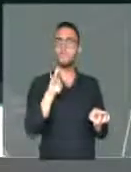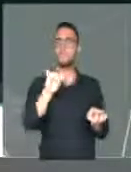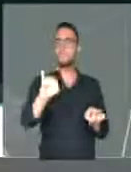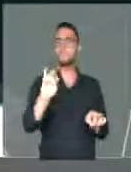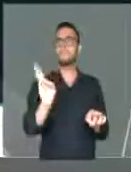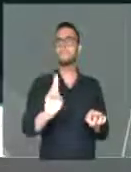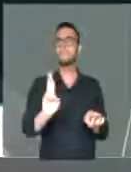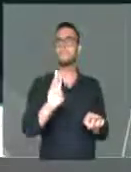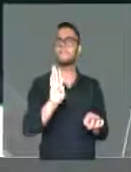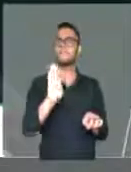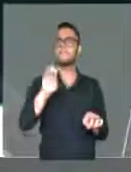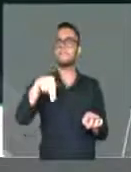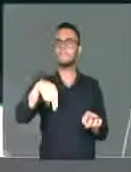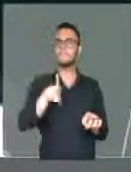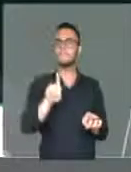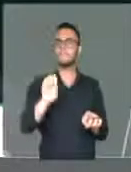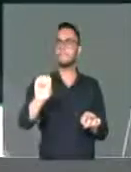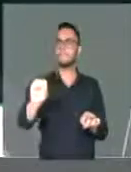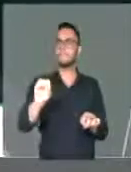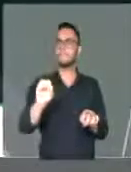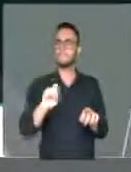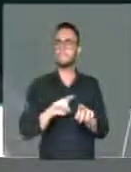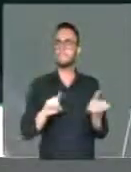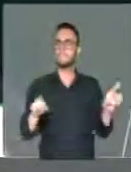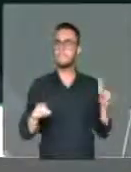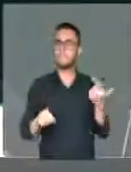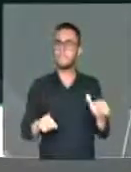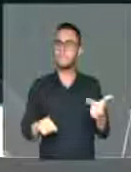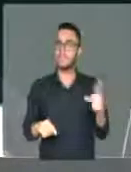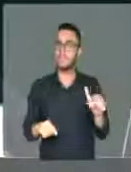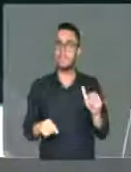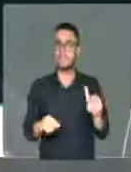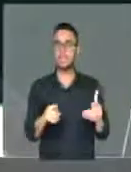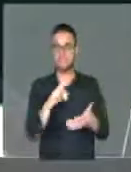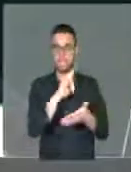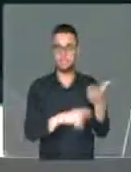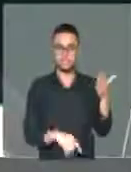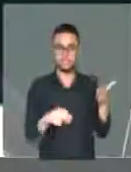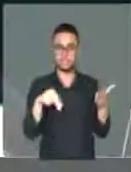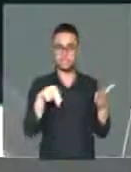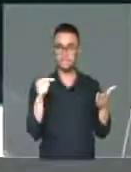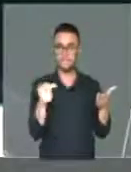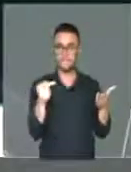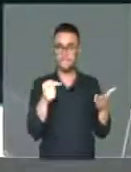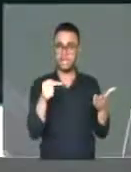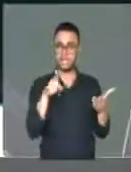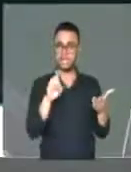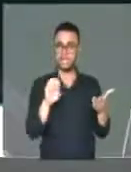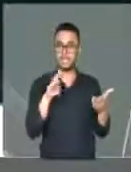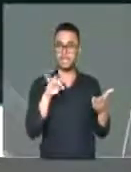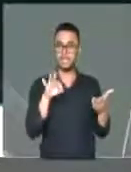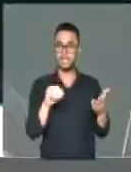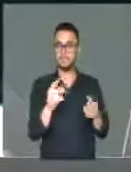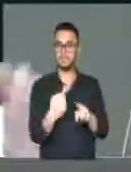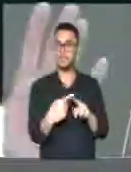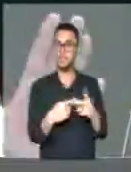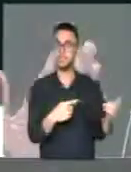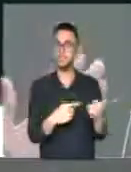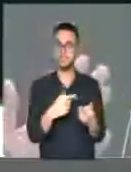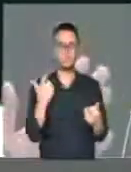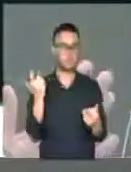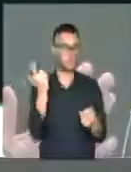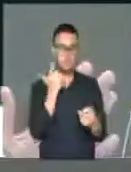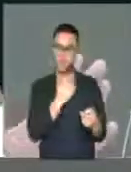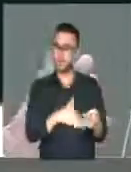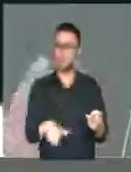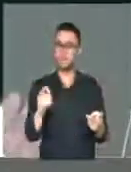BNDES, sem certidão negativa de débito, porque os rapazes não gostam de pagar fundo de garantia, nem